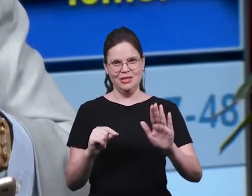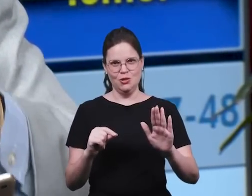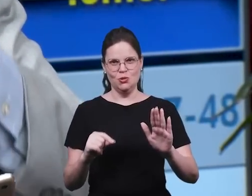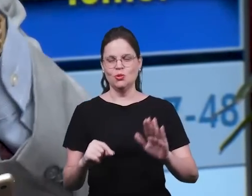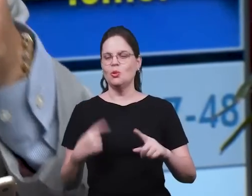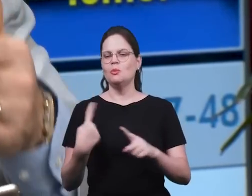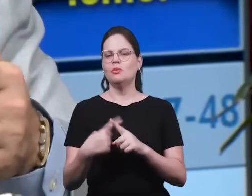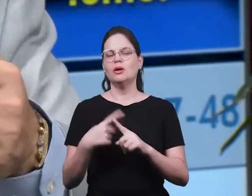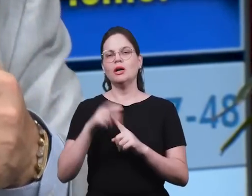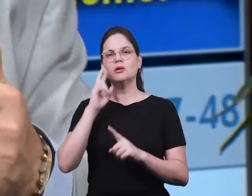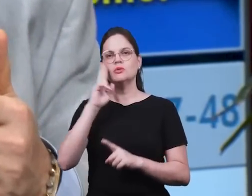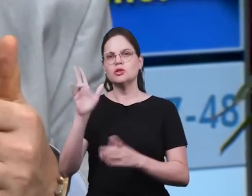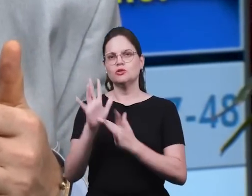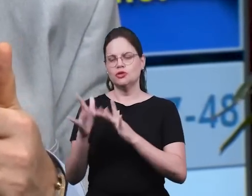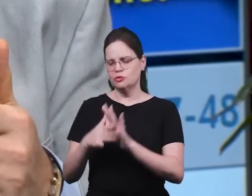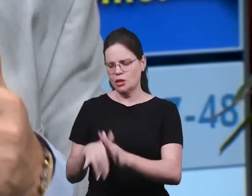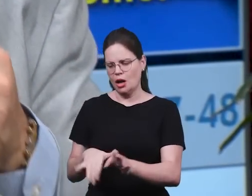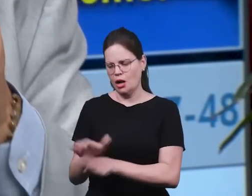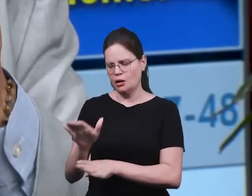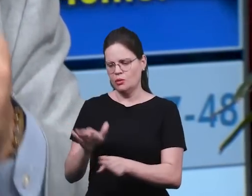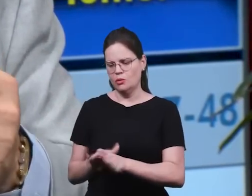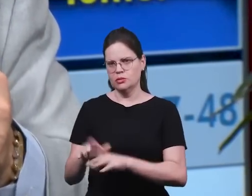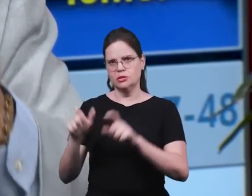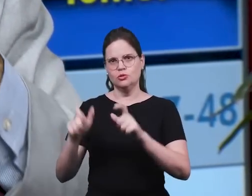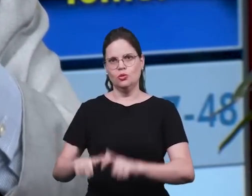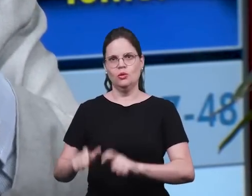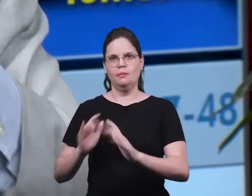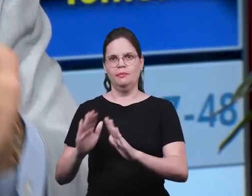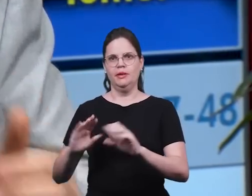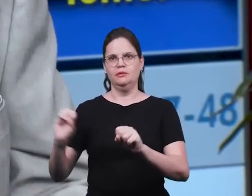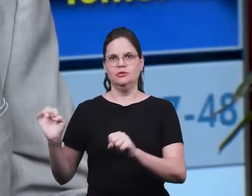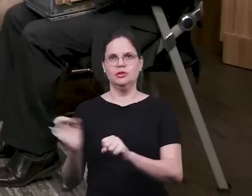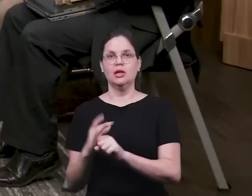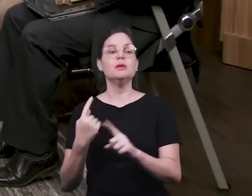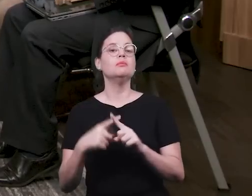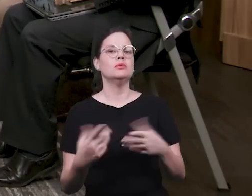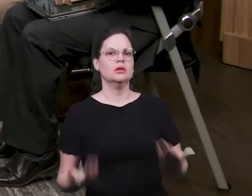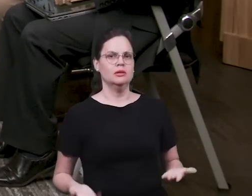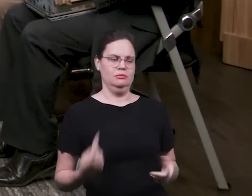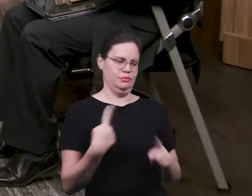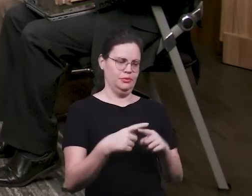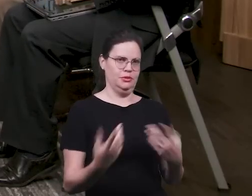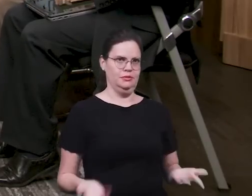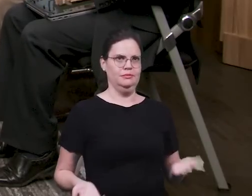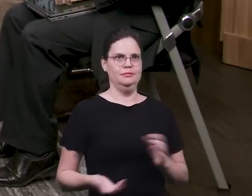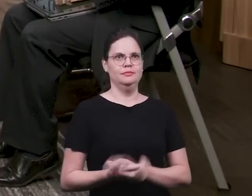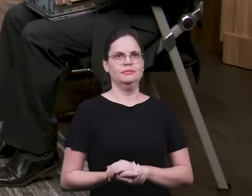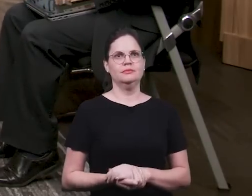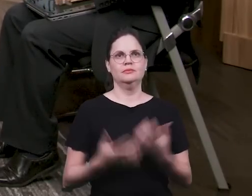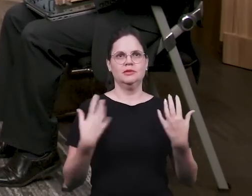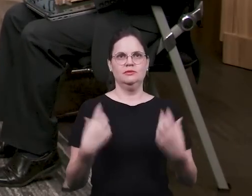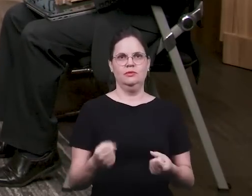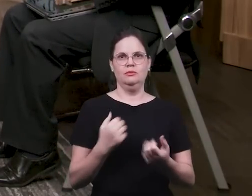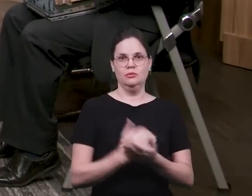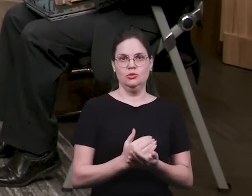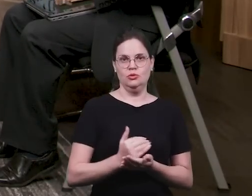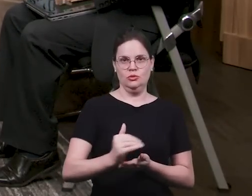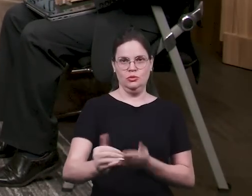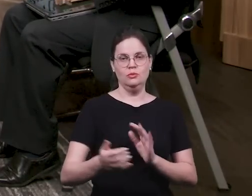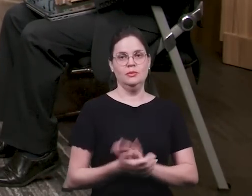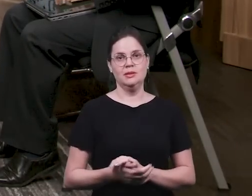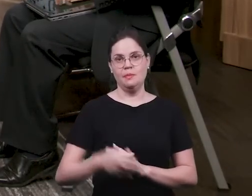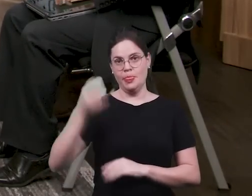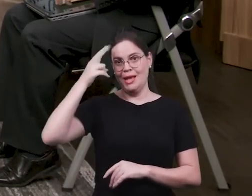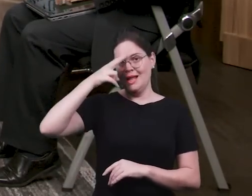verso, as orientações que o Senhor Jesus dá nesses versos aqui. Júlio? E por quê? E por quê, né? Vamos começar com